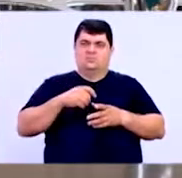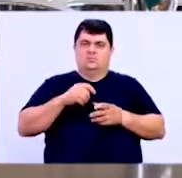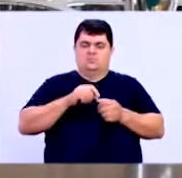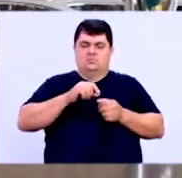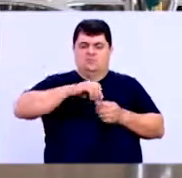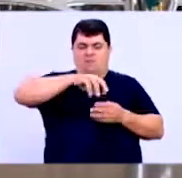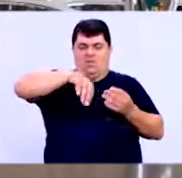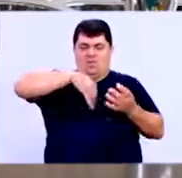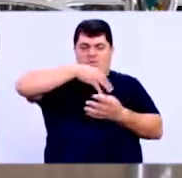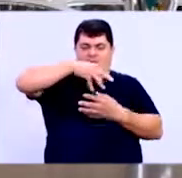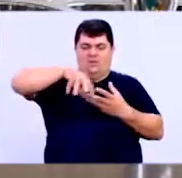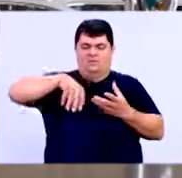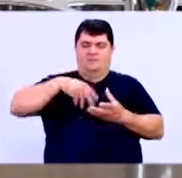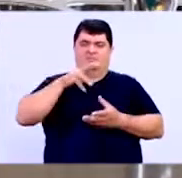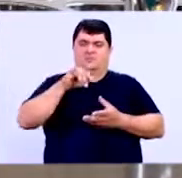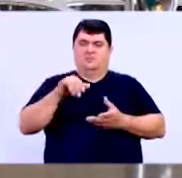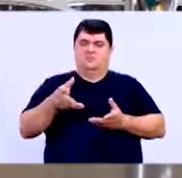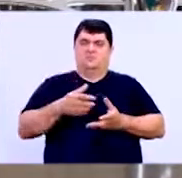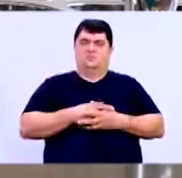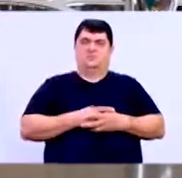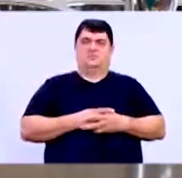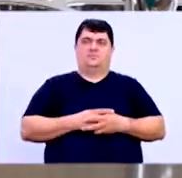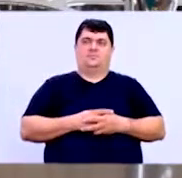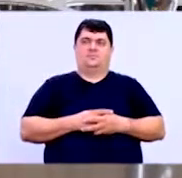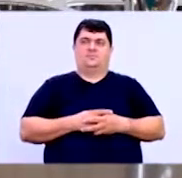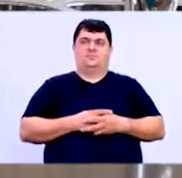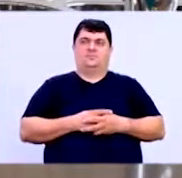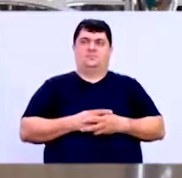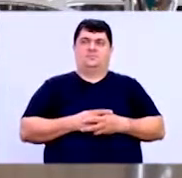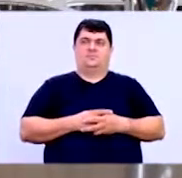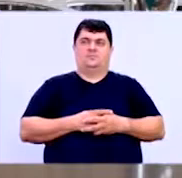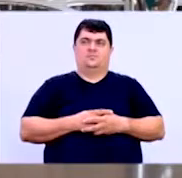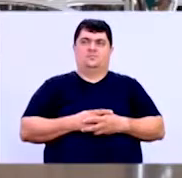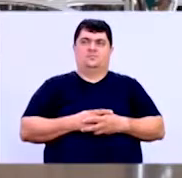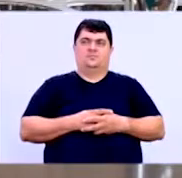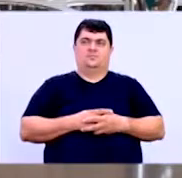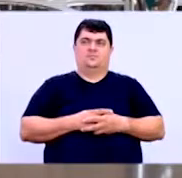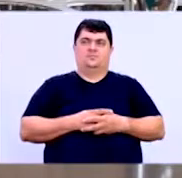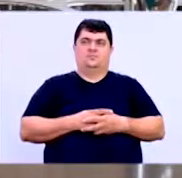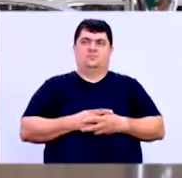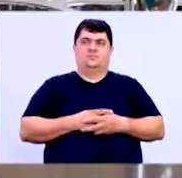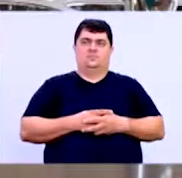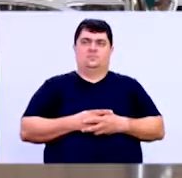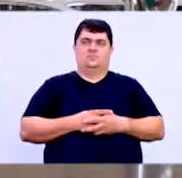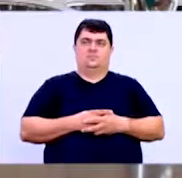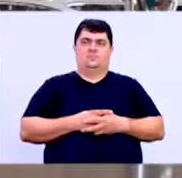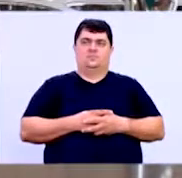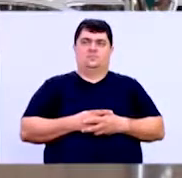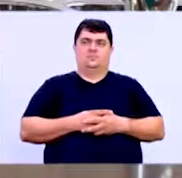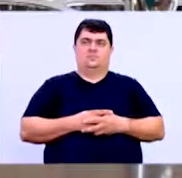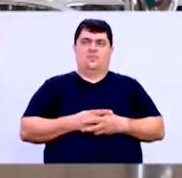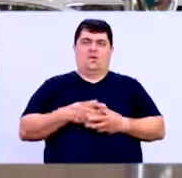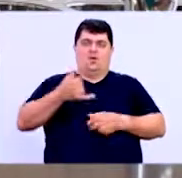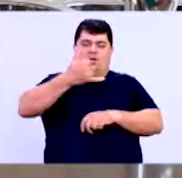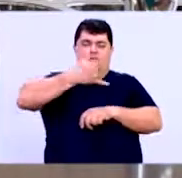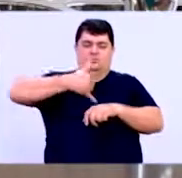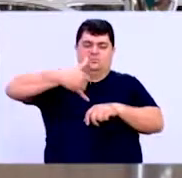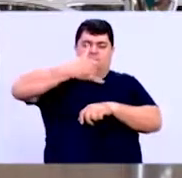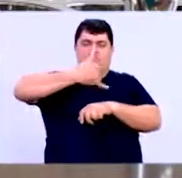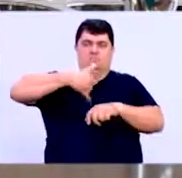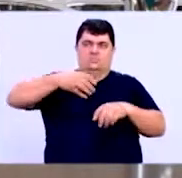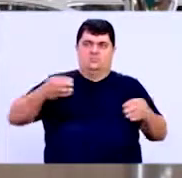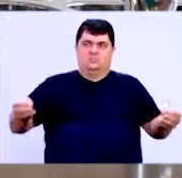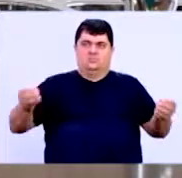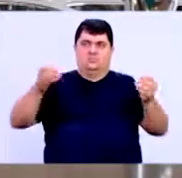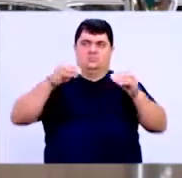bonito, né? Na verdade. E aí, pra gente misturar bem, assim, a gente vai colocar óleo. Eu pedi